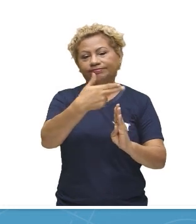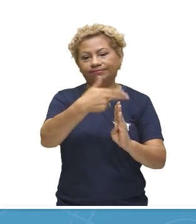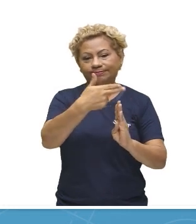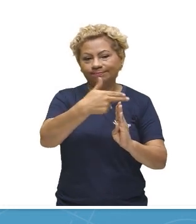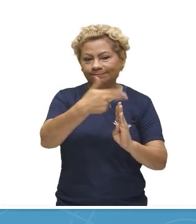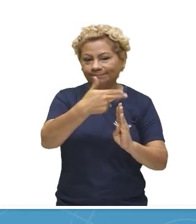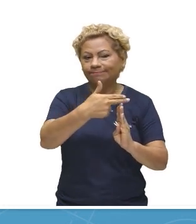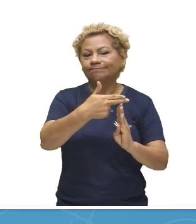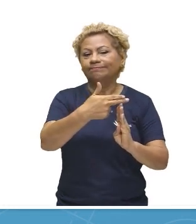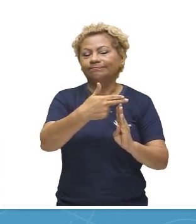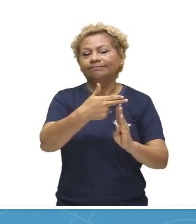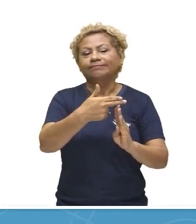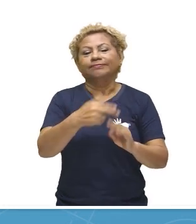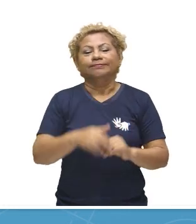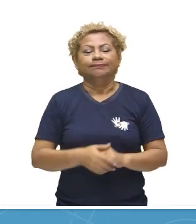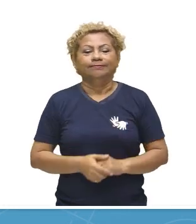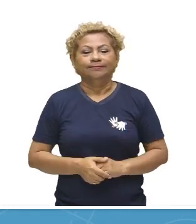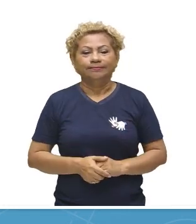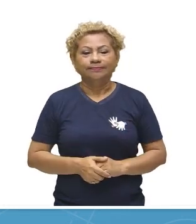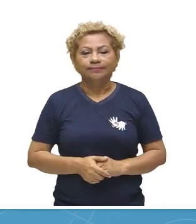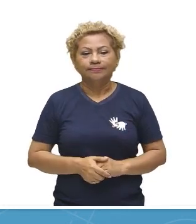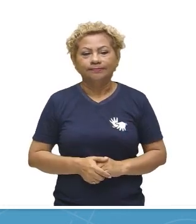número 2.